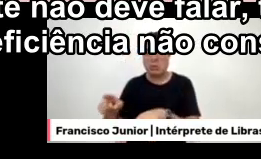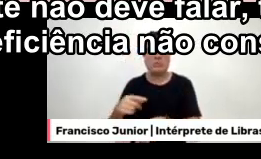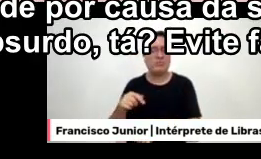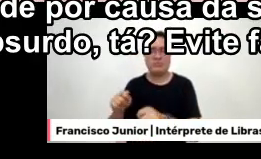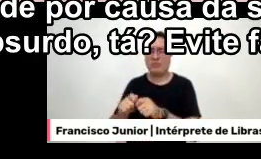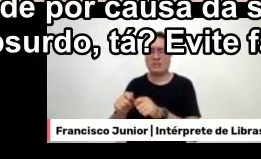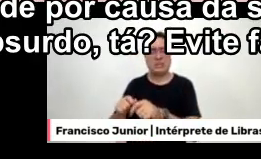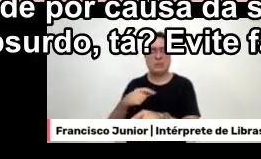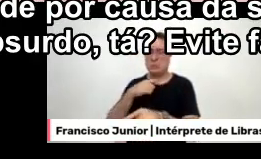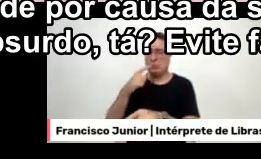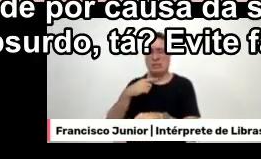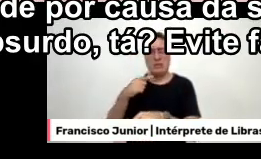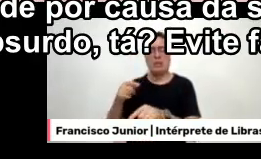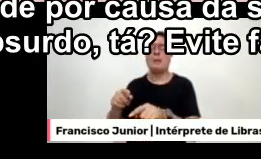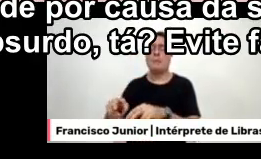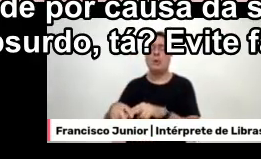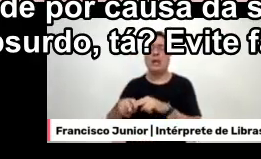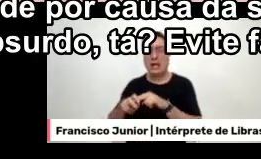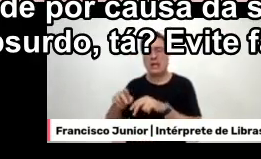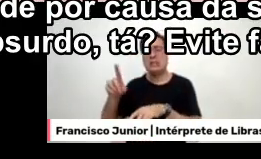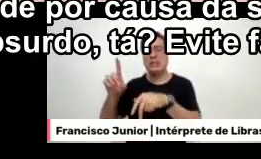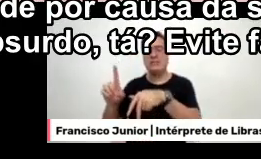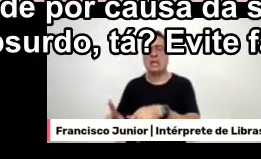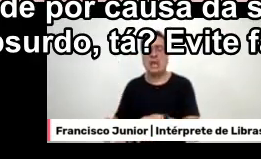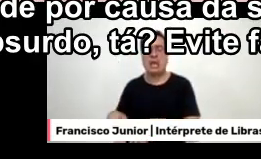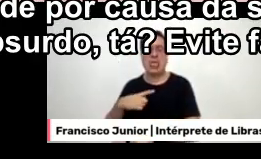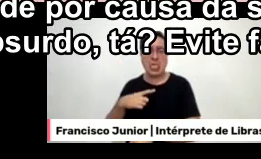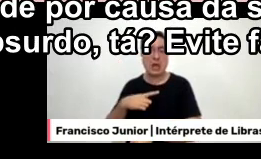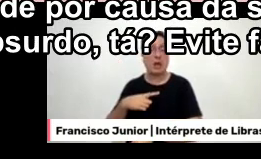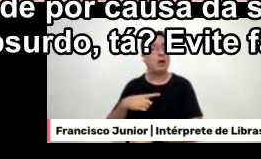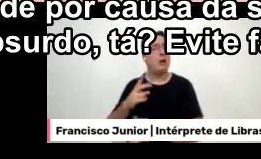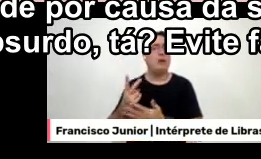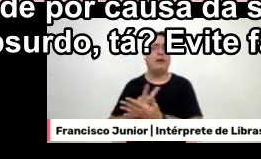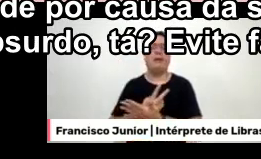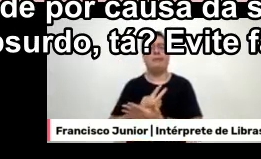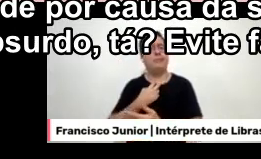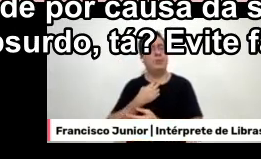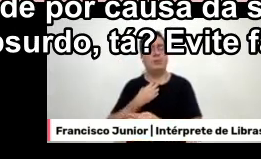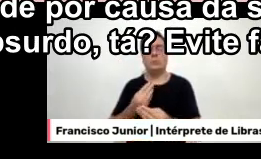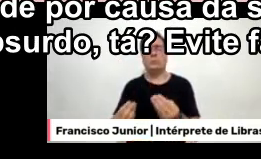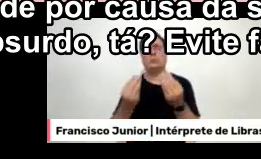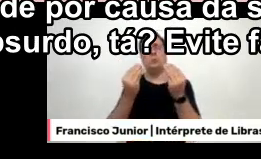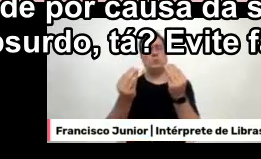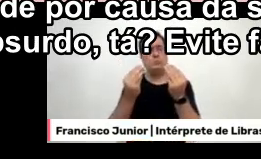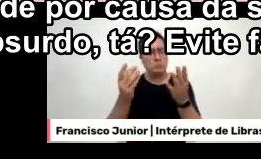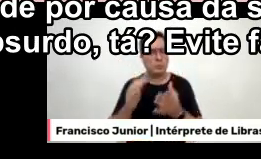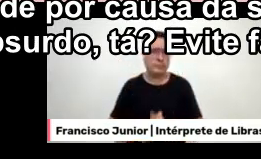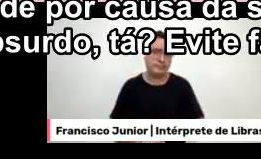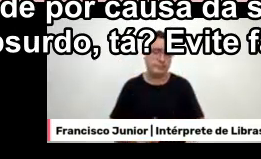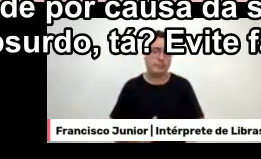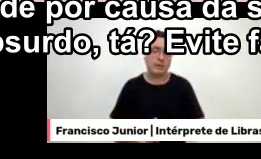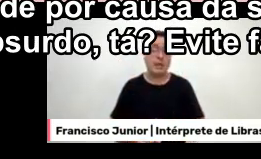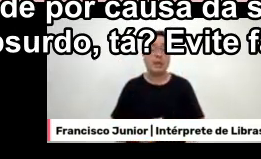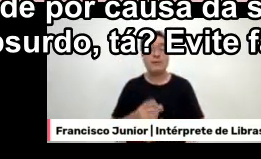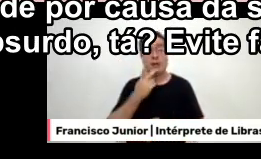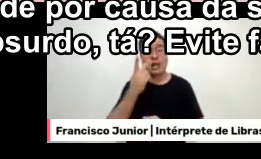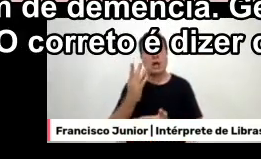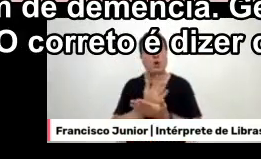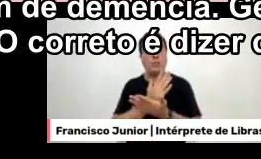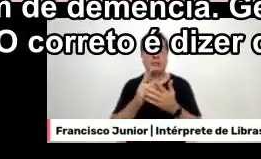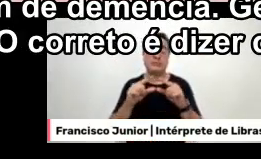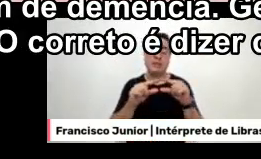determinada atividade por causa da sua deficiência é errado e é um absurdo, tá? Evite falar algumas frases